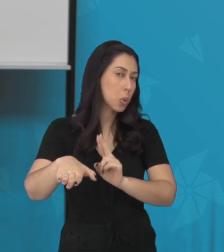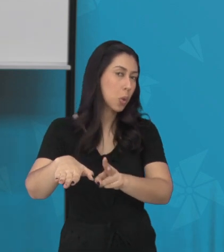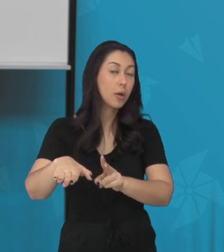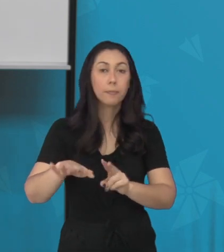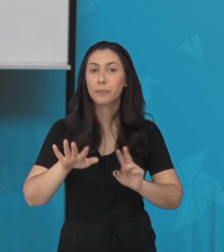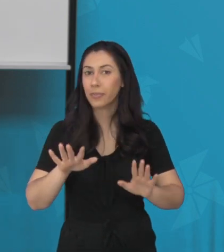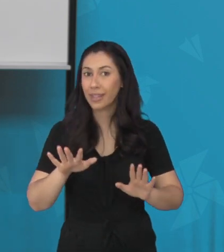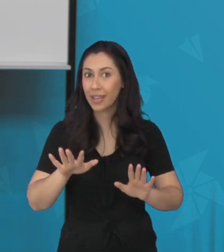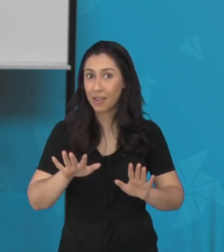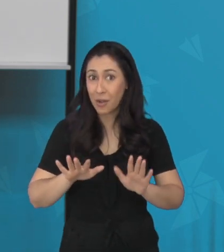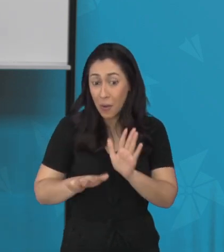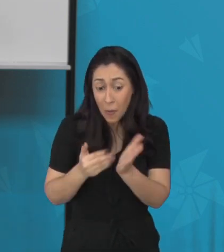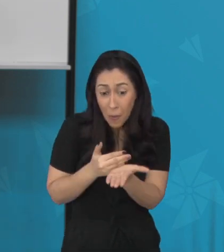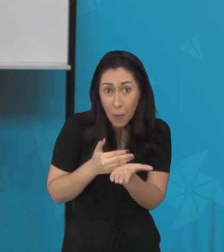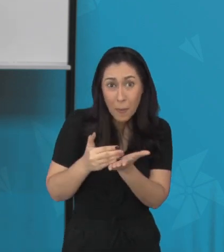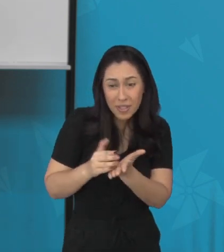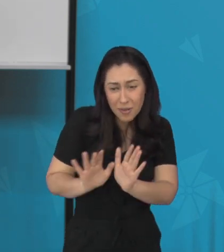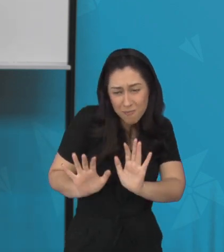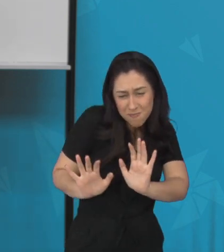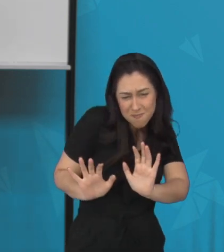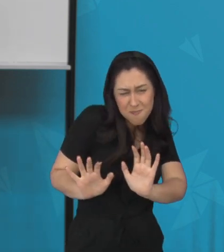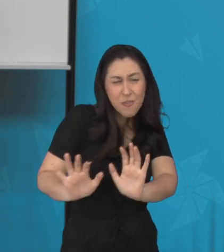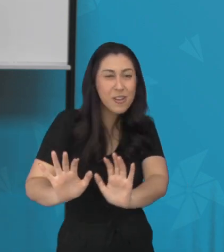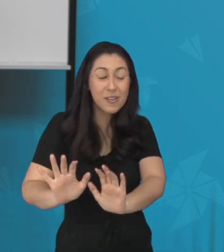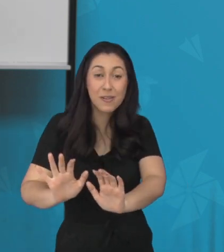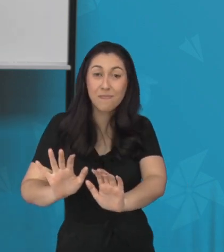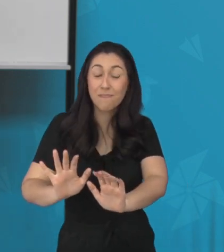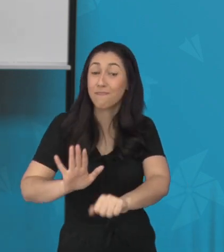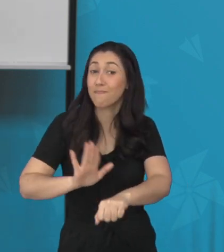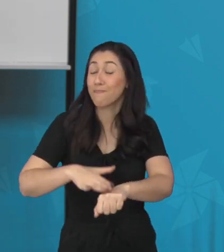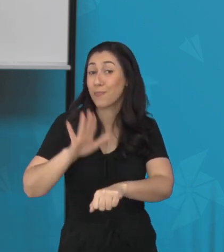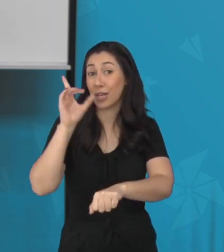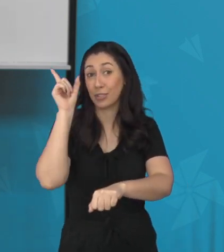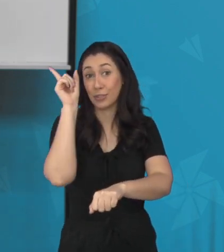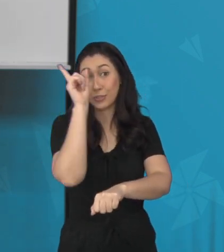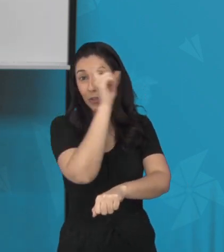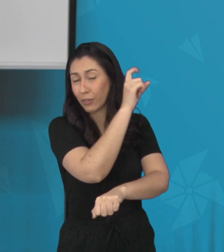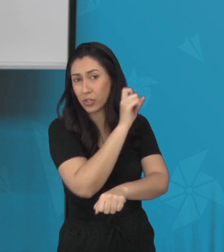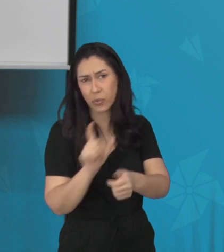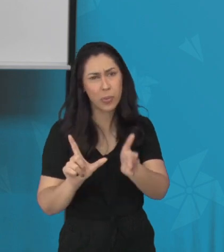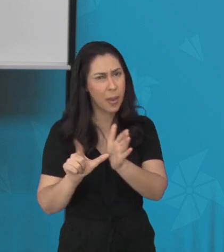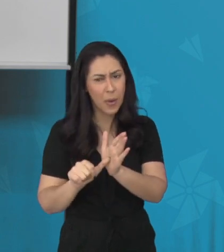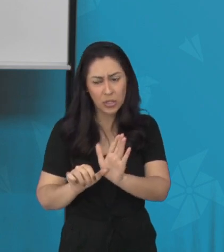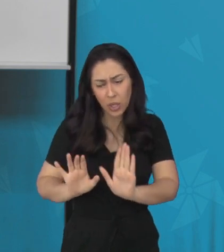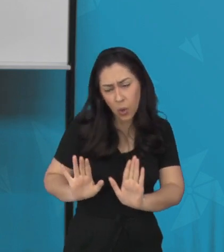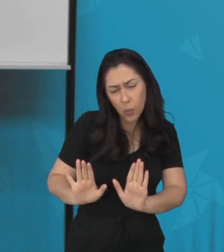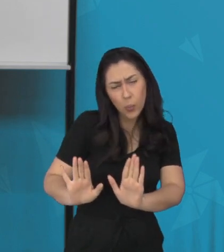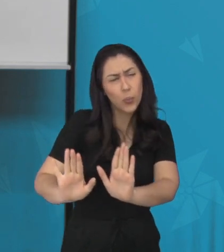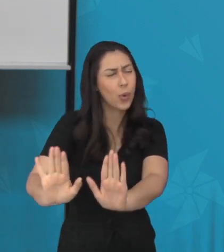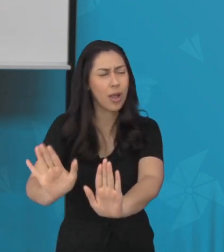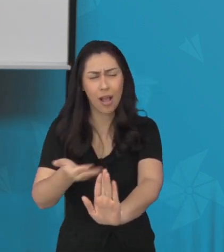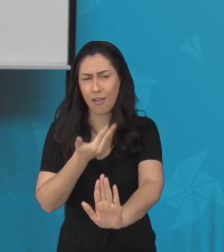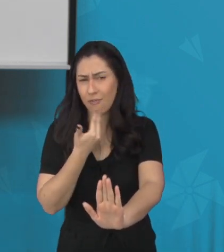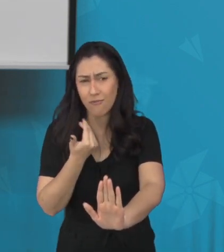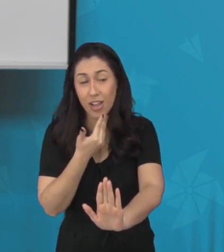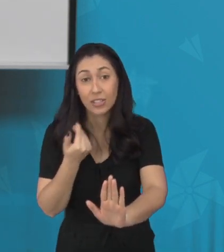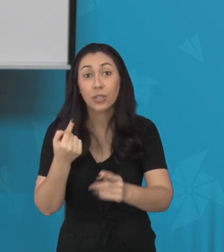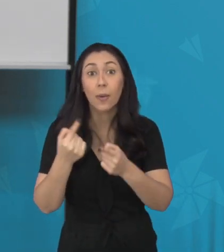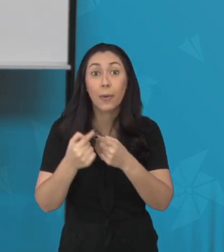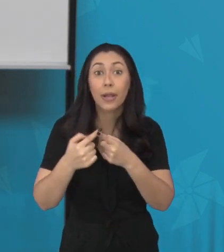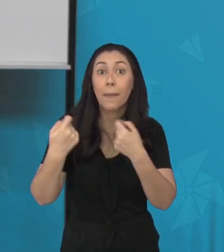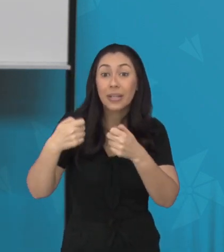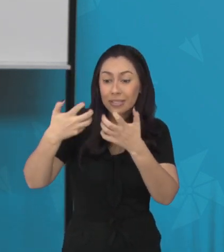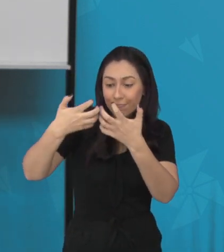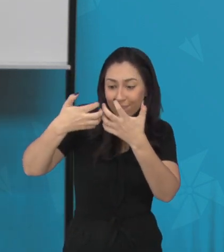um movimento é mais difícil do que simplesmente mantê-lo. Por quê? A gente precisa, literalmente,